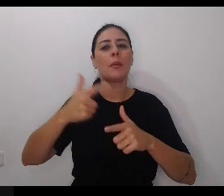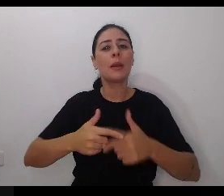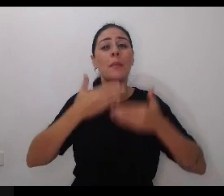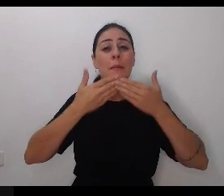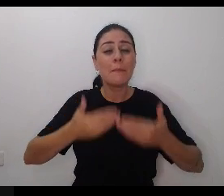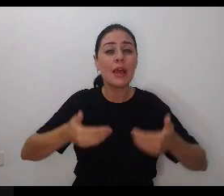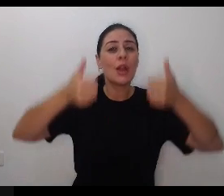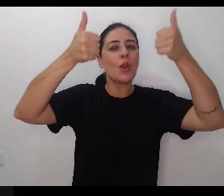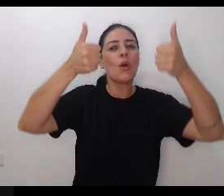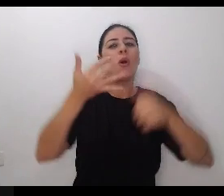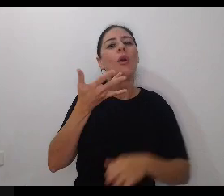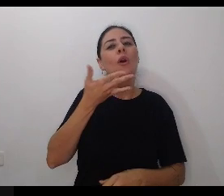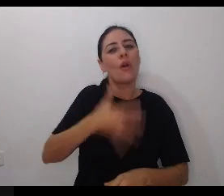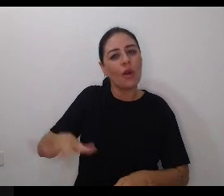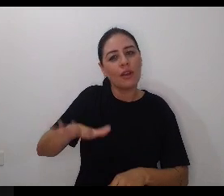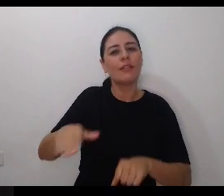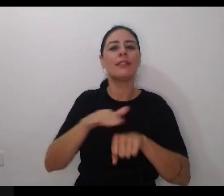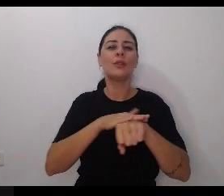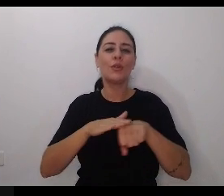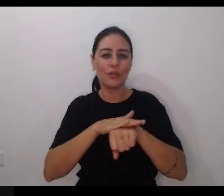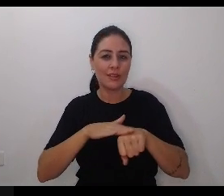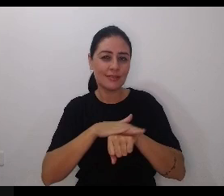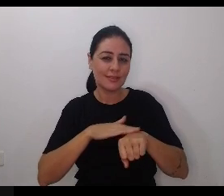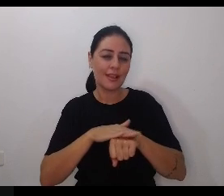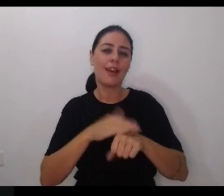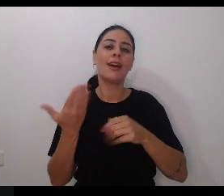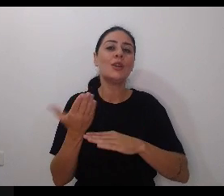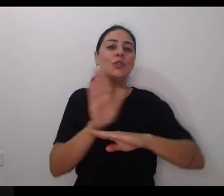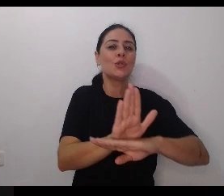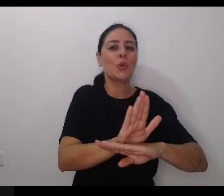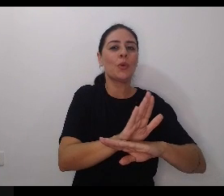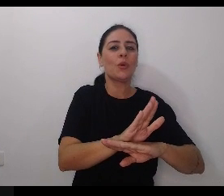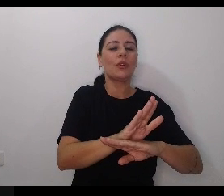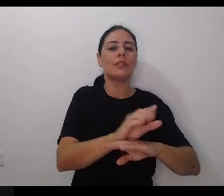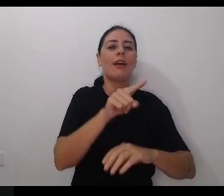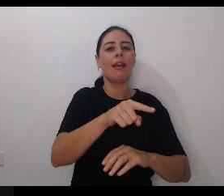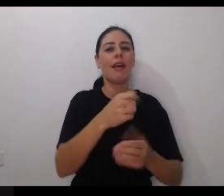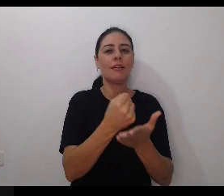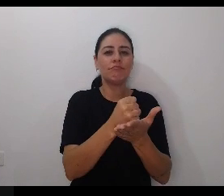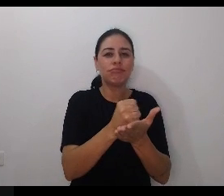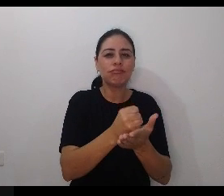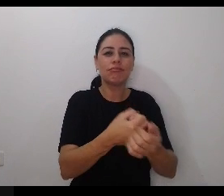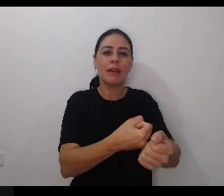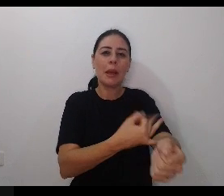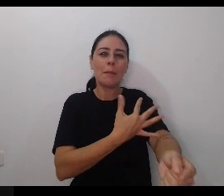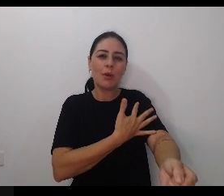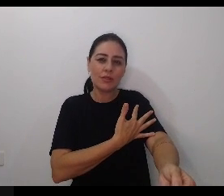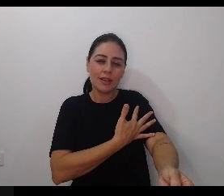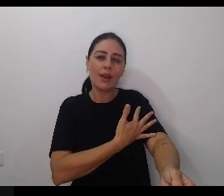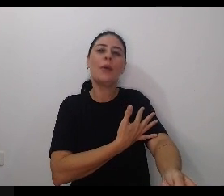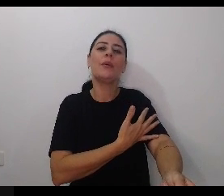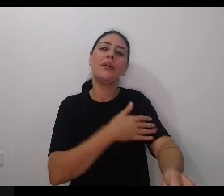de ensino que não sejam punitivas ou agressivas, né? A gente sempre optar pelas formas mais construtivas de resolução